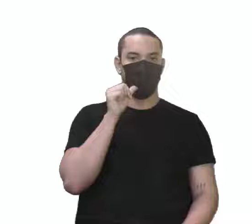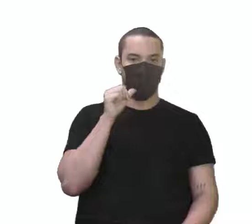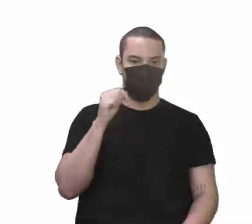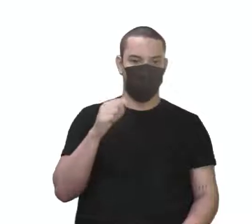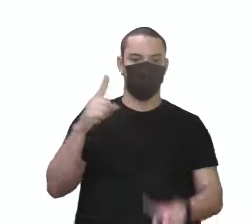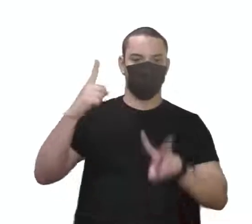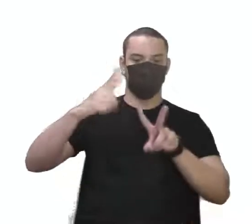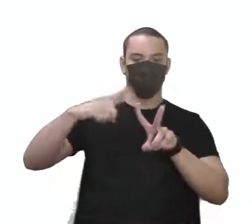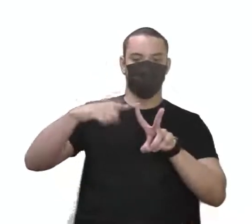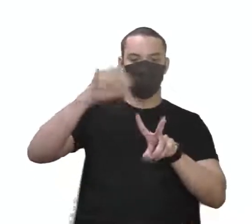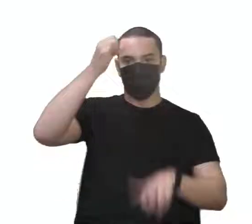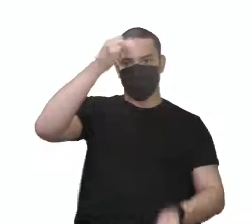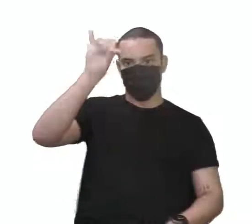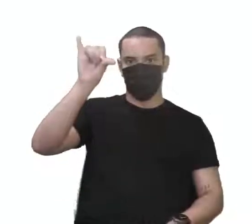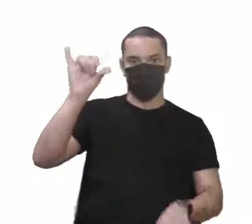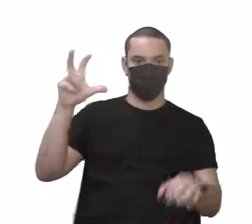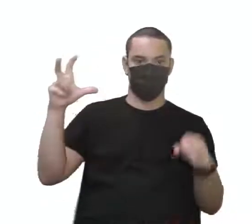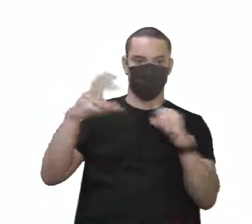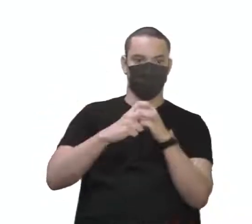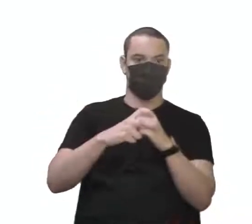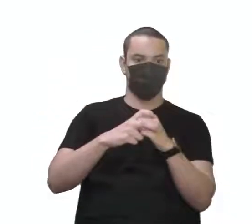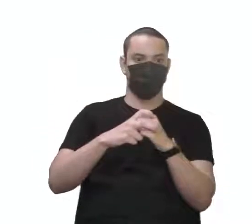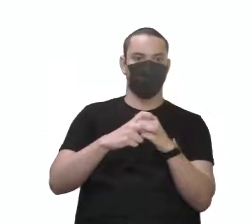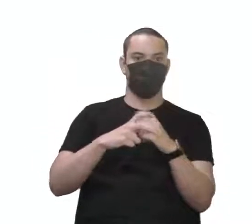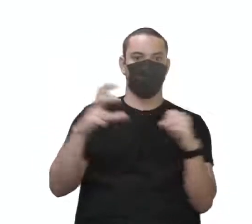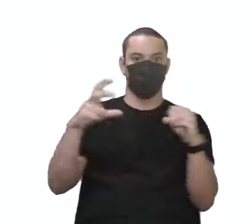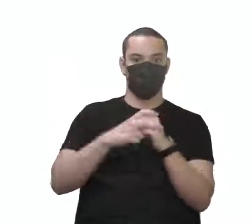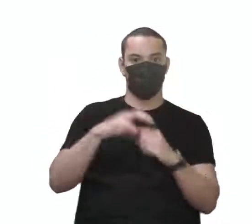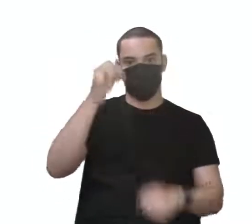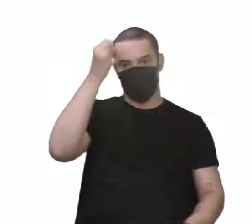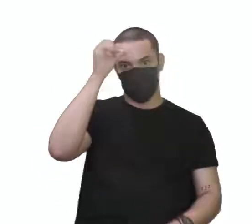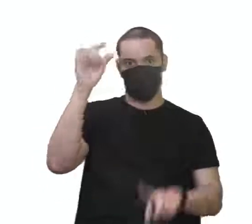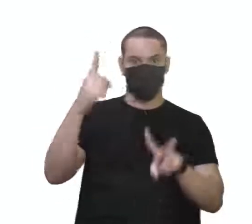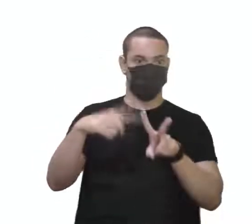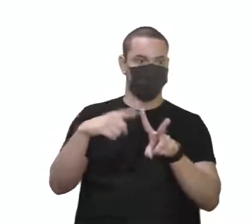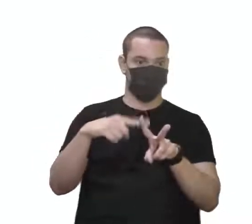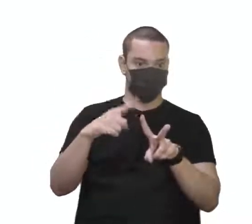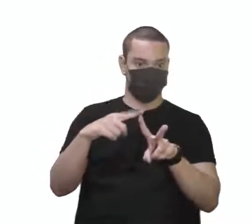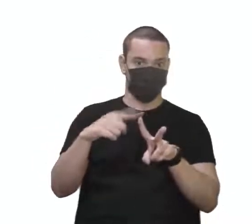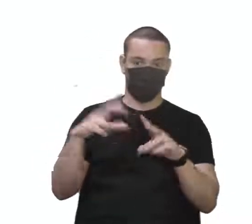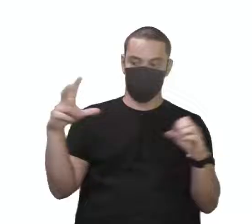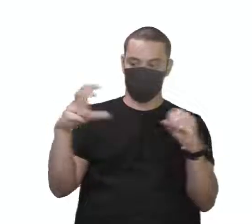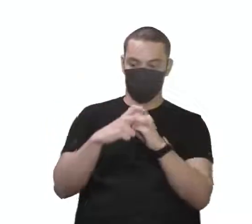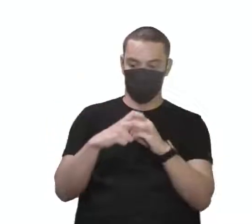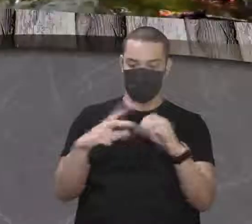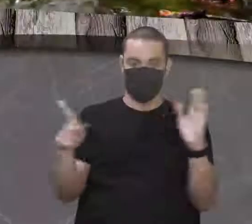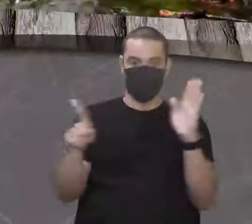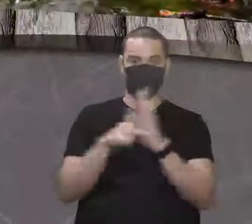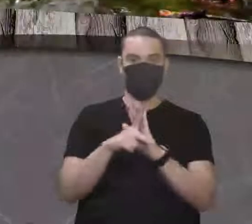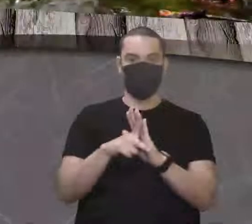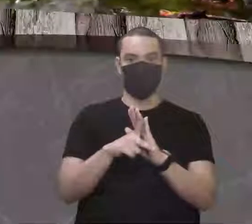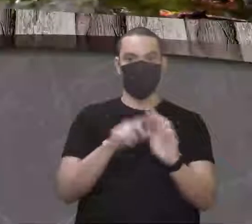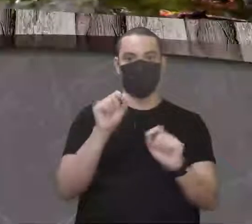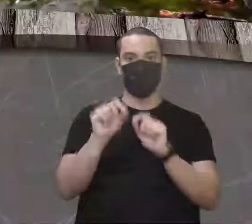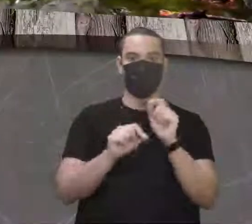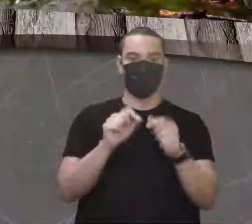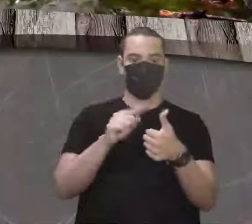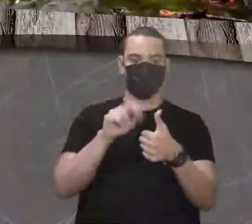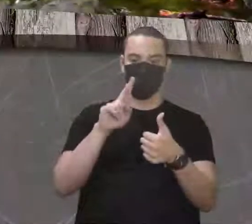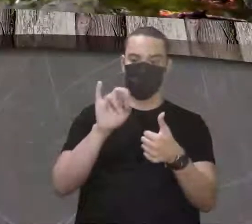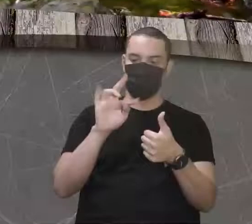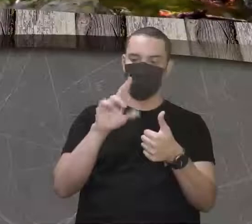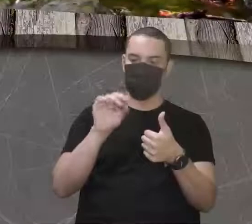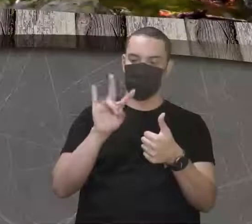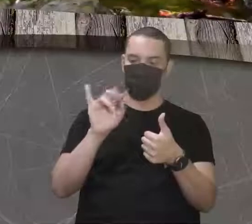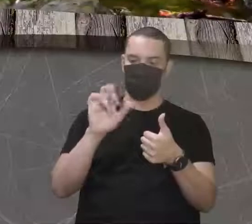vetores virais, né, galera? Sim, esses vetores virais são os vírus, que podem ser os vírus retrovírus,